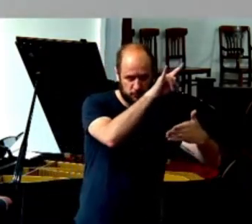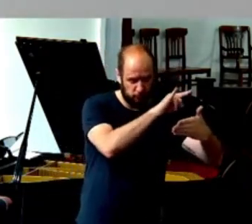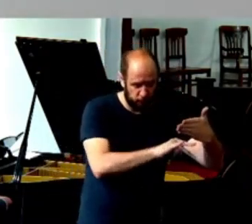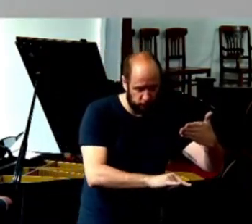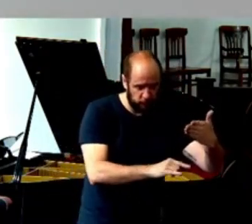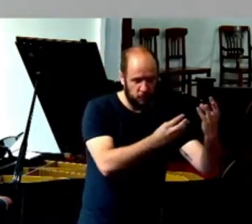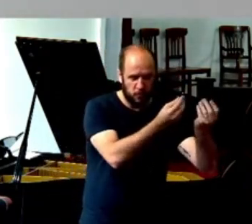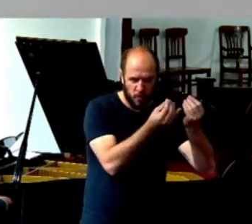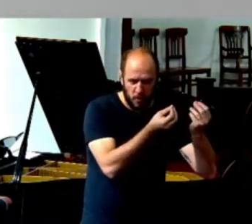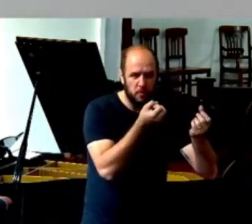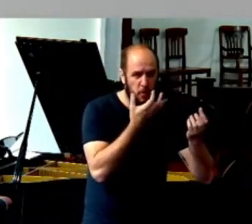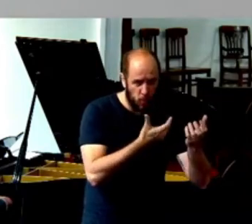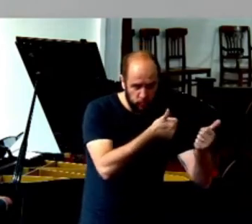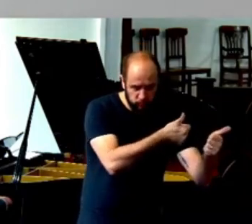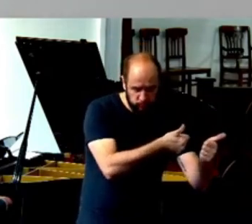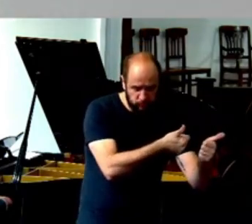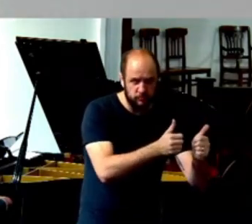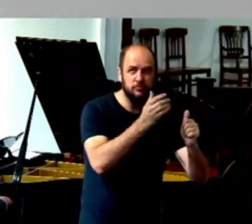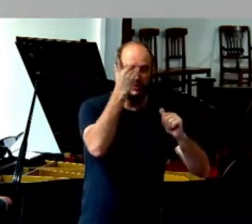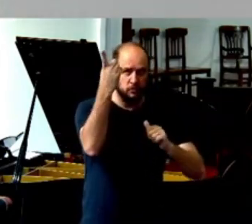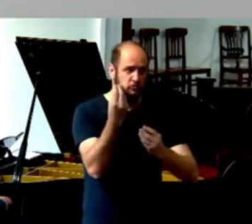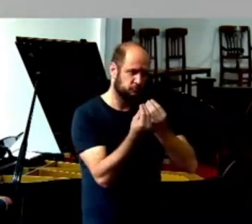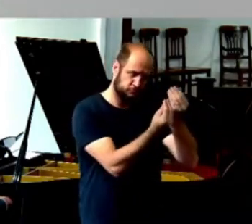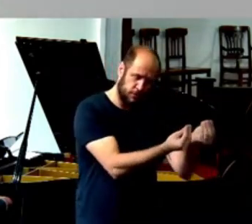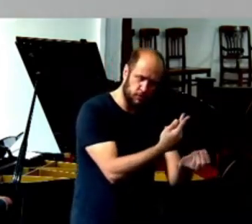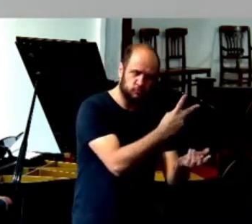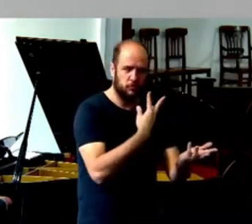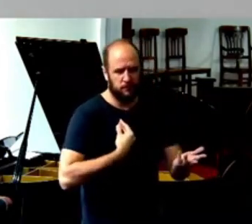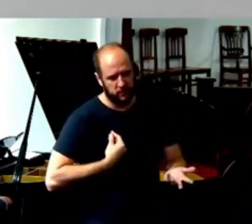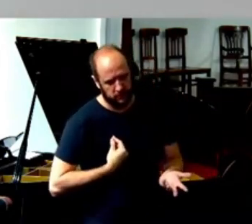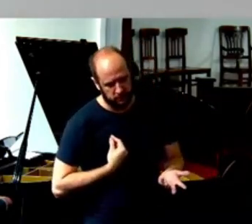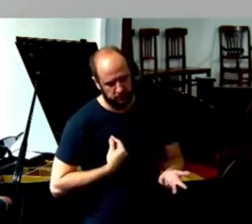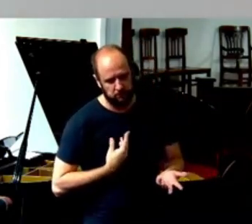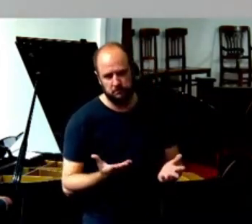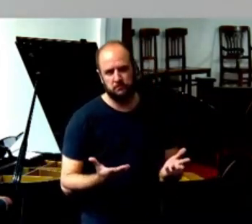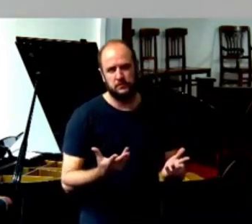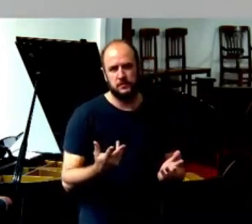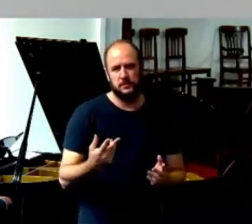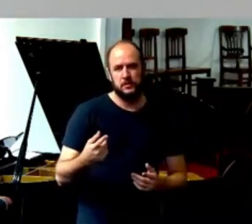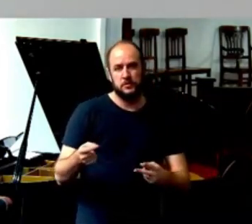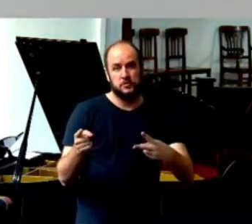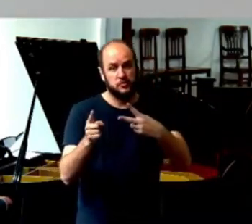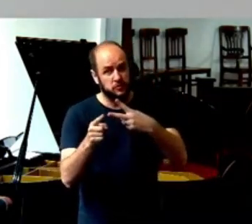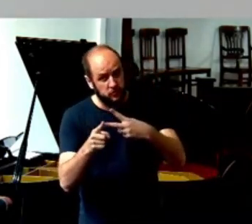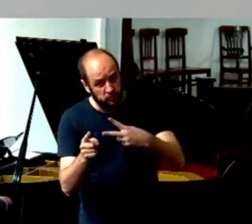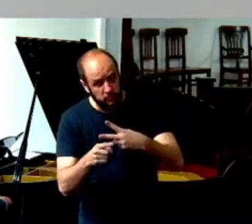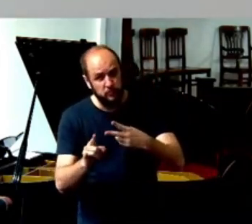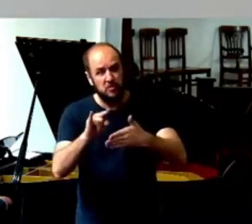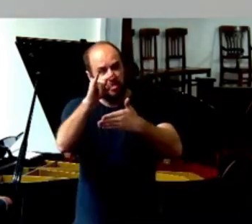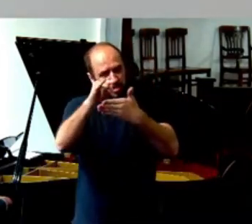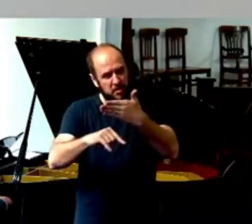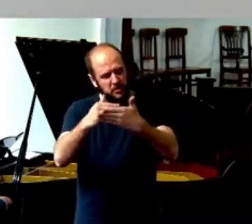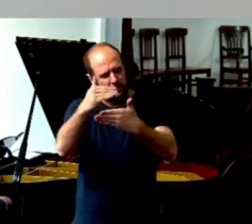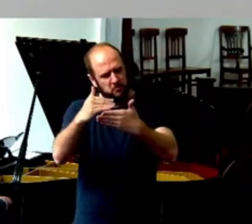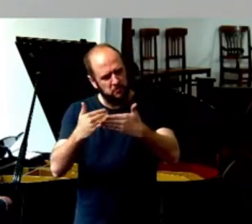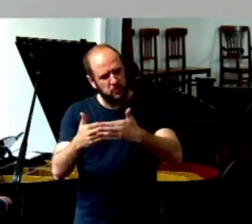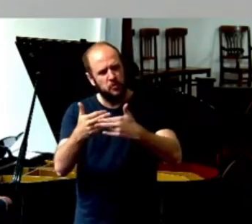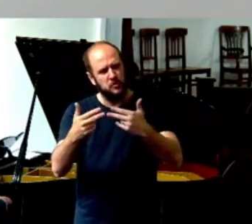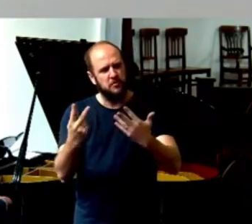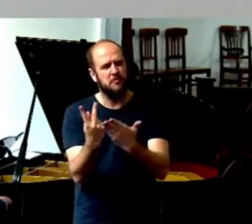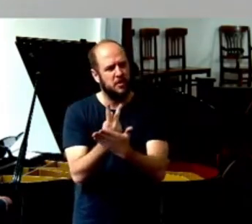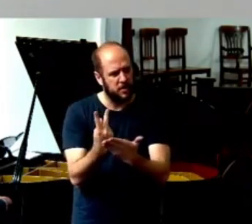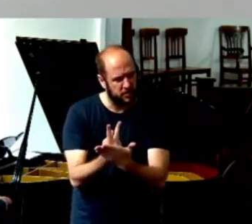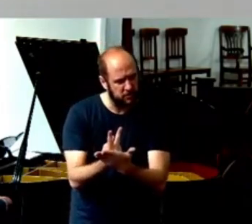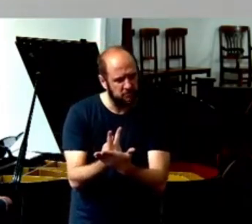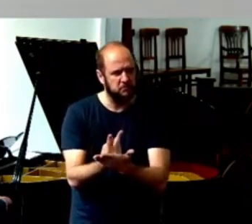qualidades que você já tem, que Deus te deu, coisas boas. Em segundo lugar, os seus